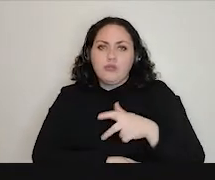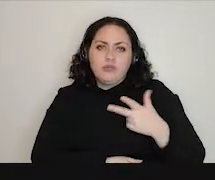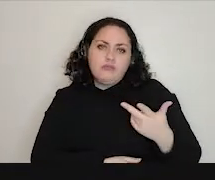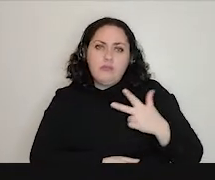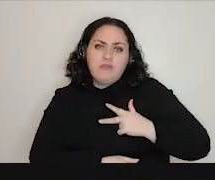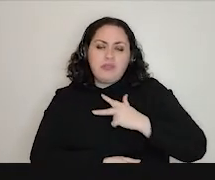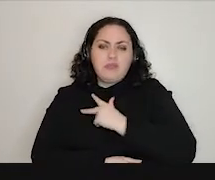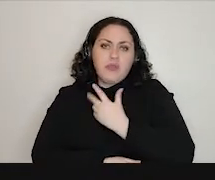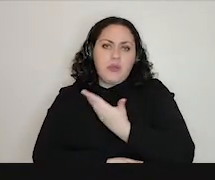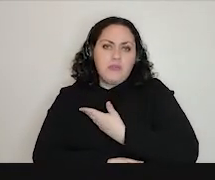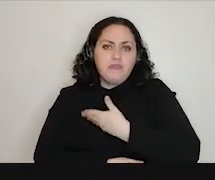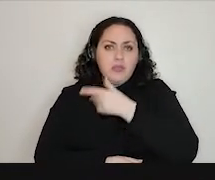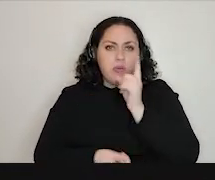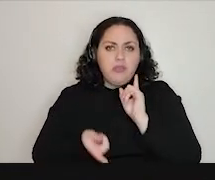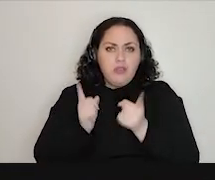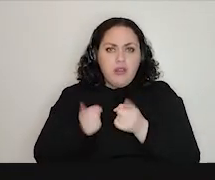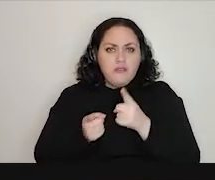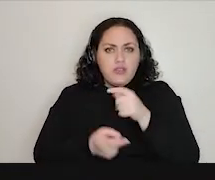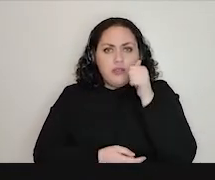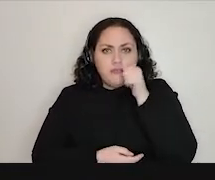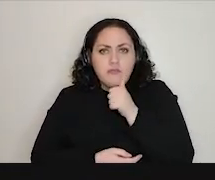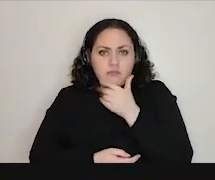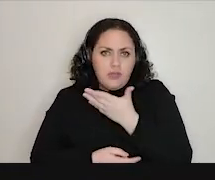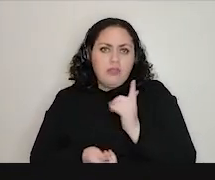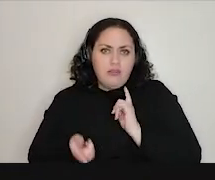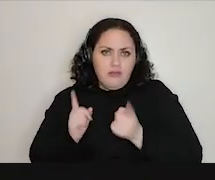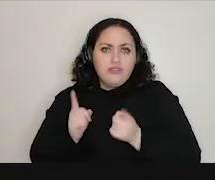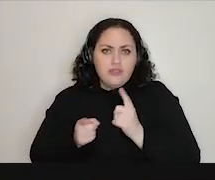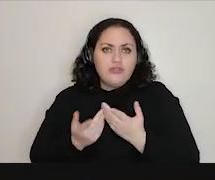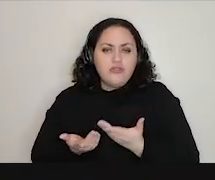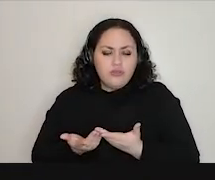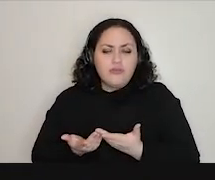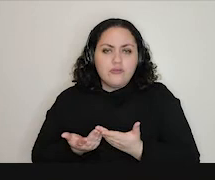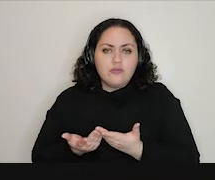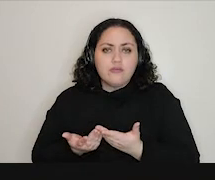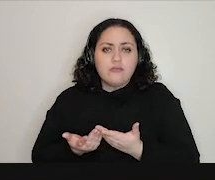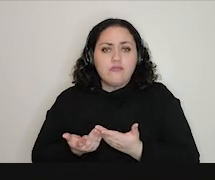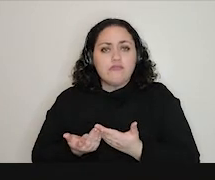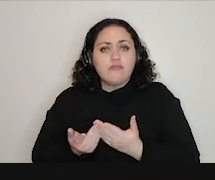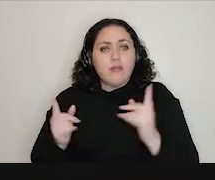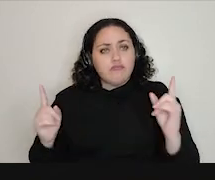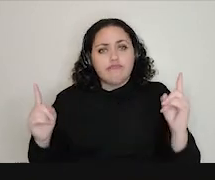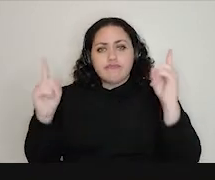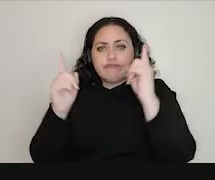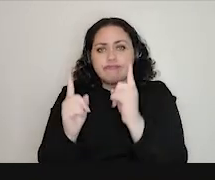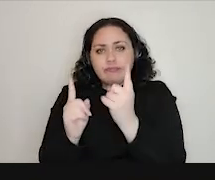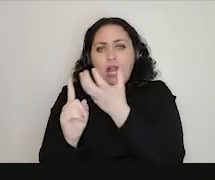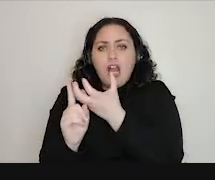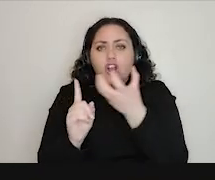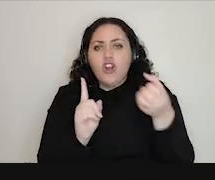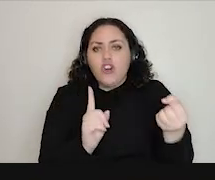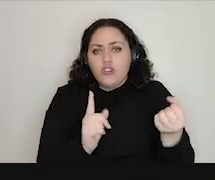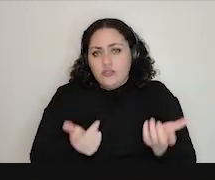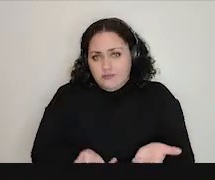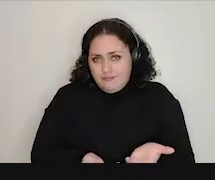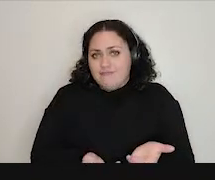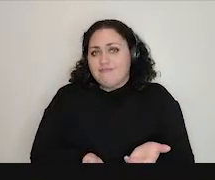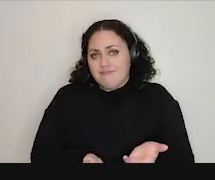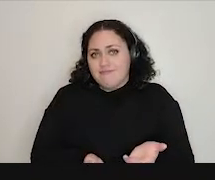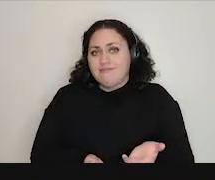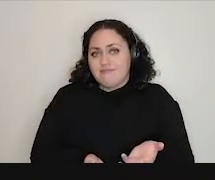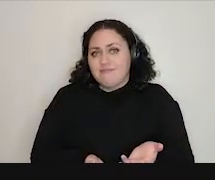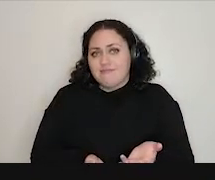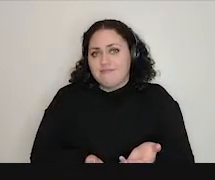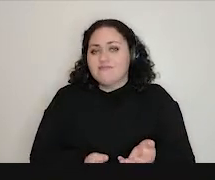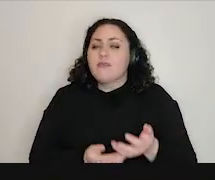paciente, com aquele amigo que é travesti, com aquela amiga que é travesti, desculpem, para acolhê-la, né? Então, essa